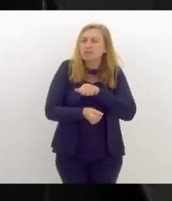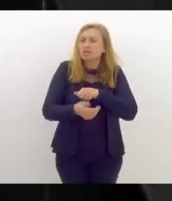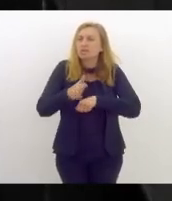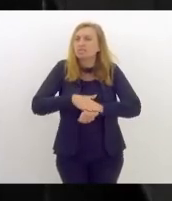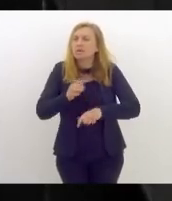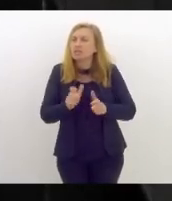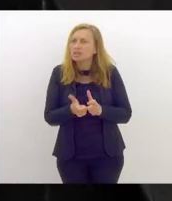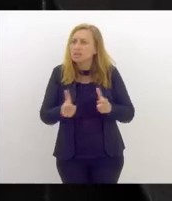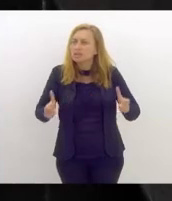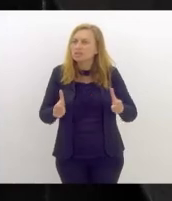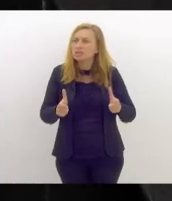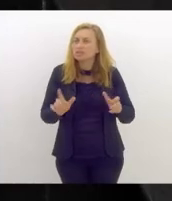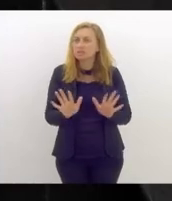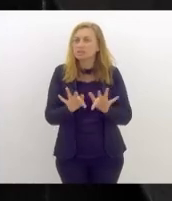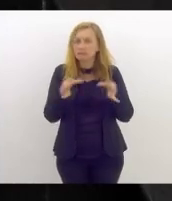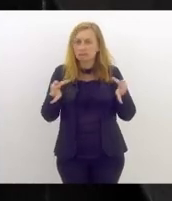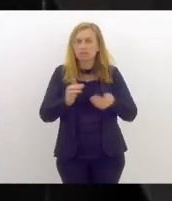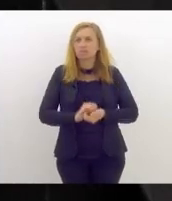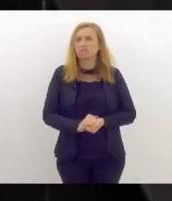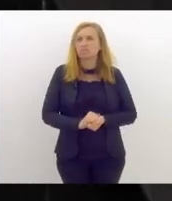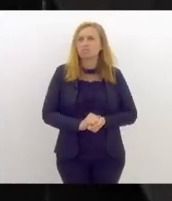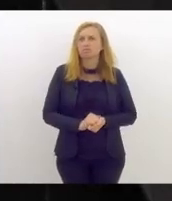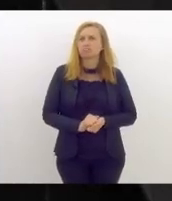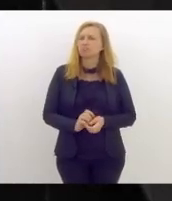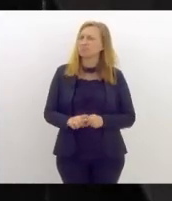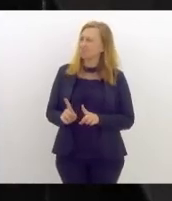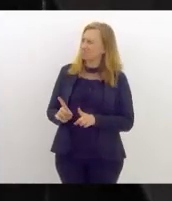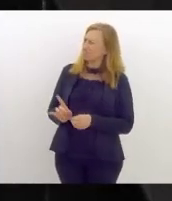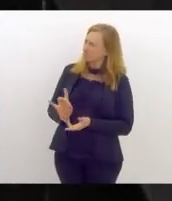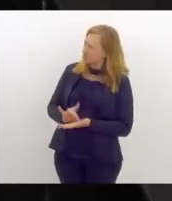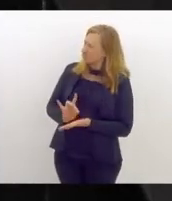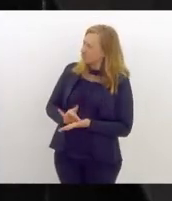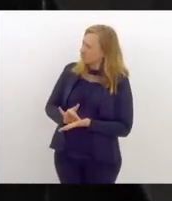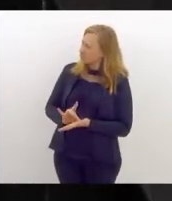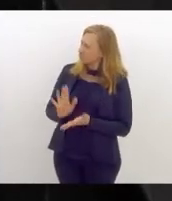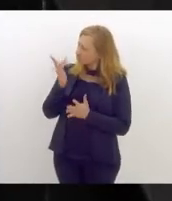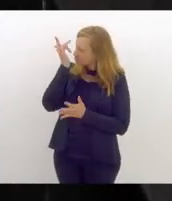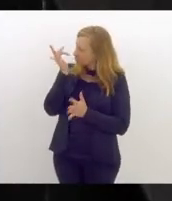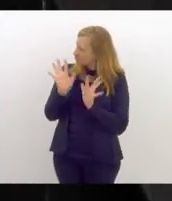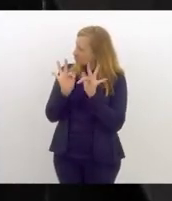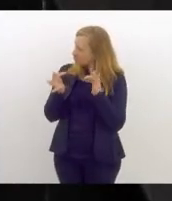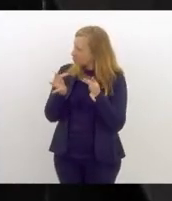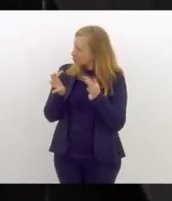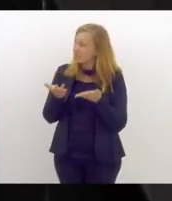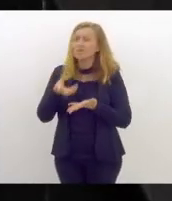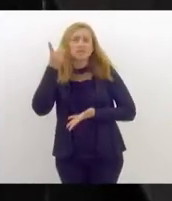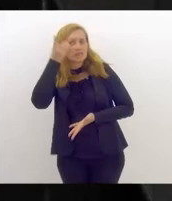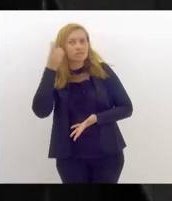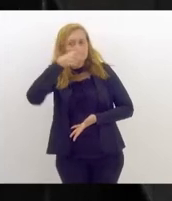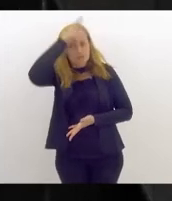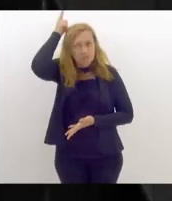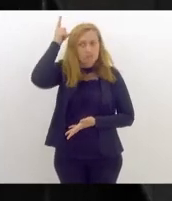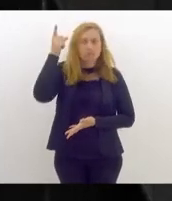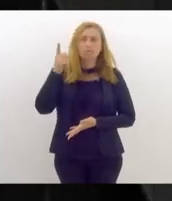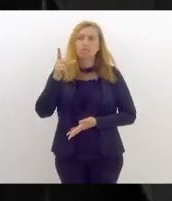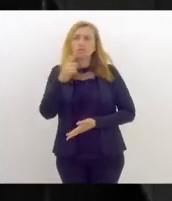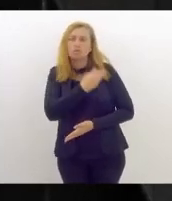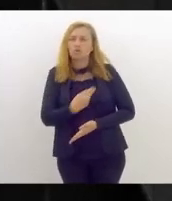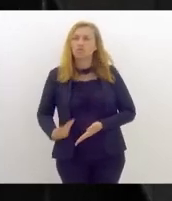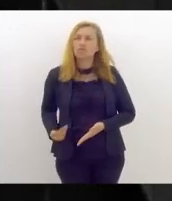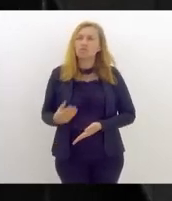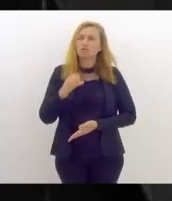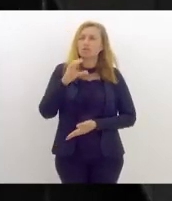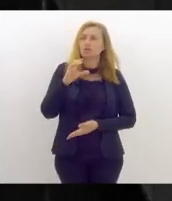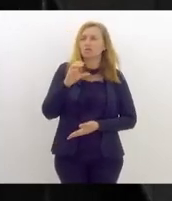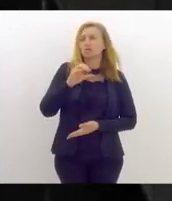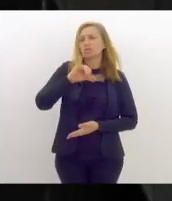crescimento simples assim Mas será mesmo que é uma fórmula tão simples deputado Luís Paulo governo Juscelino foi um governo